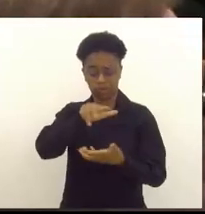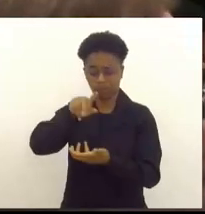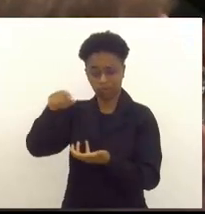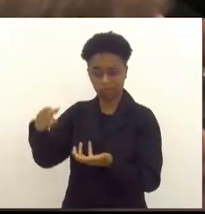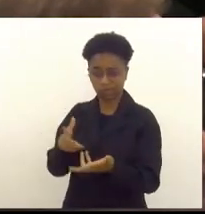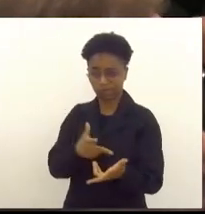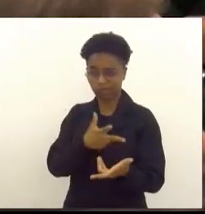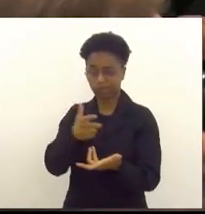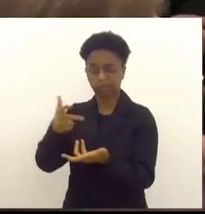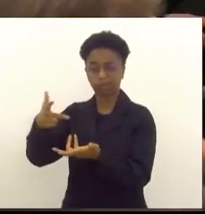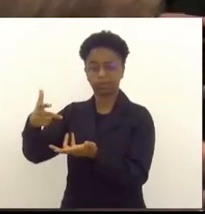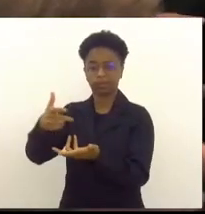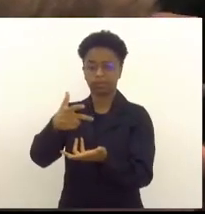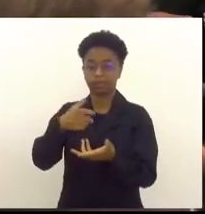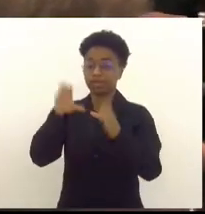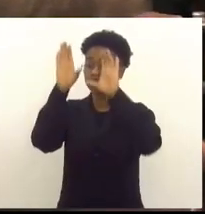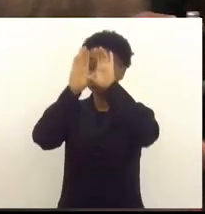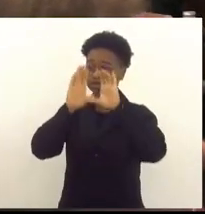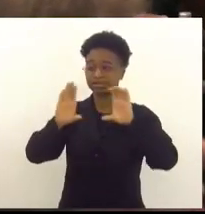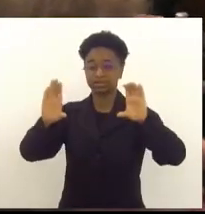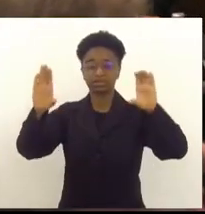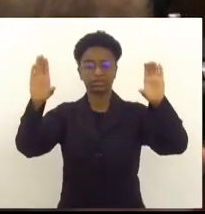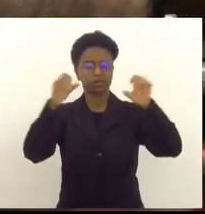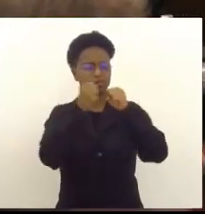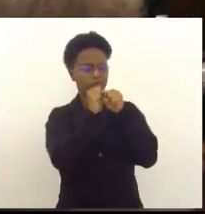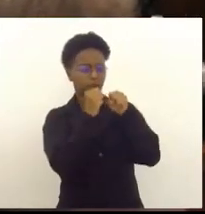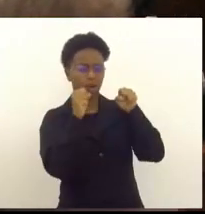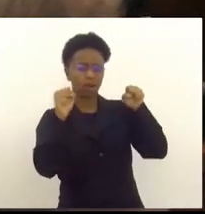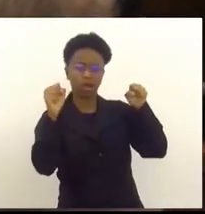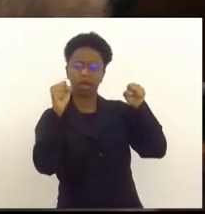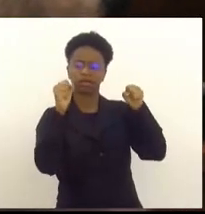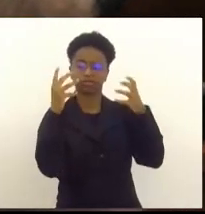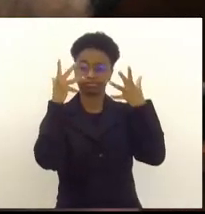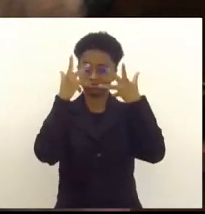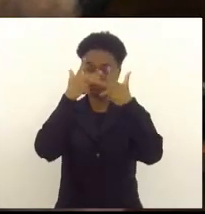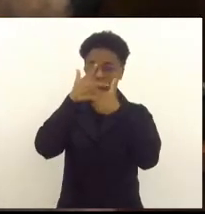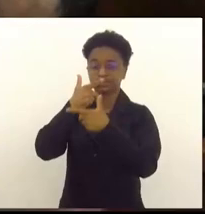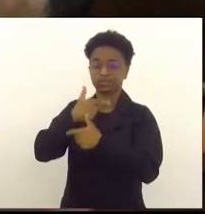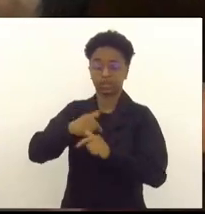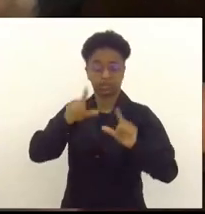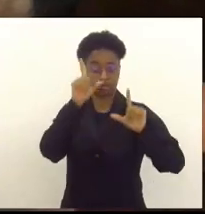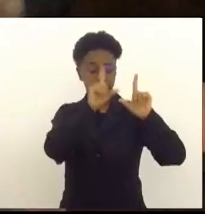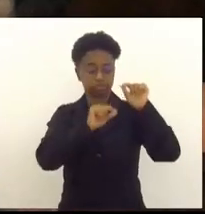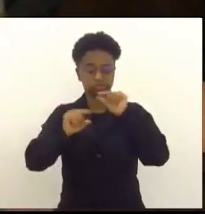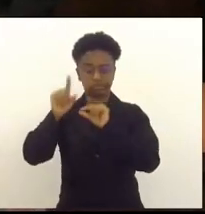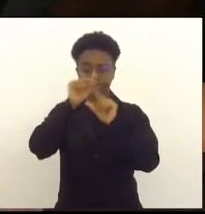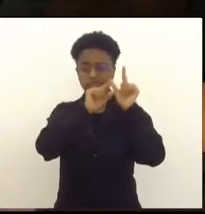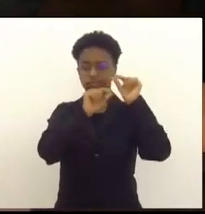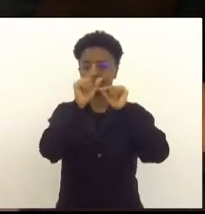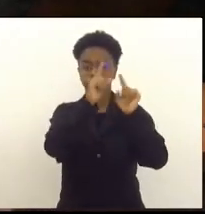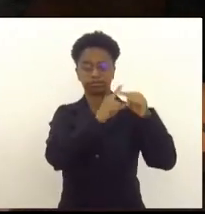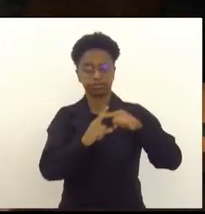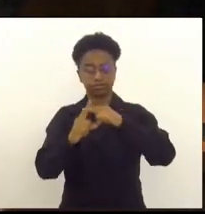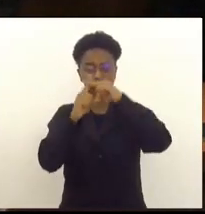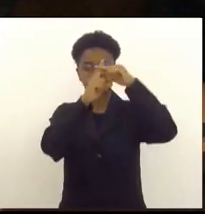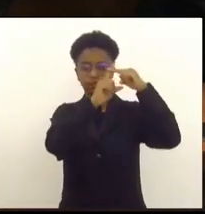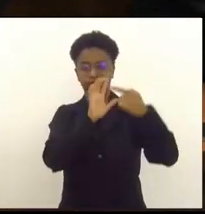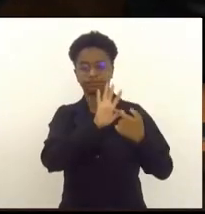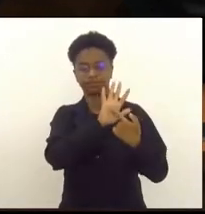terra desce. Sem teu formoso céu, risonho e límpido, a imagem do